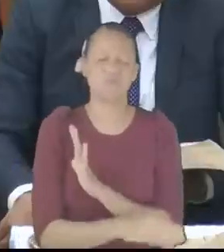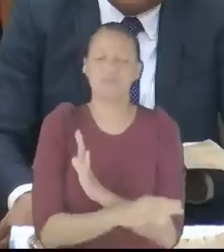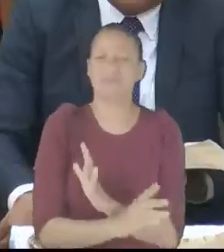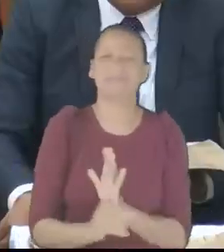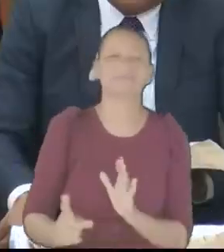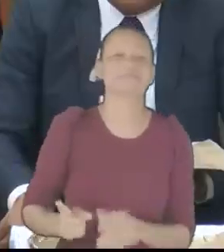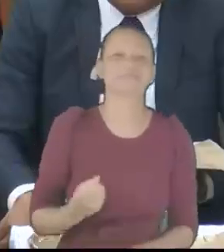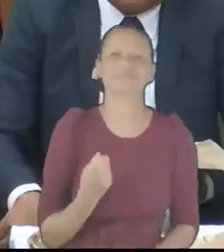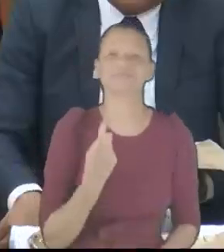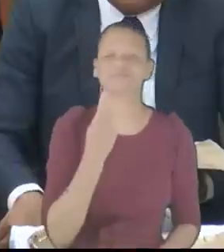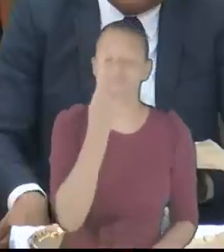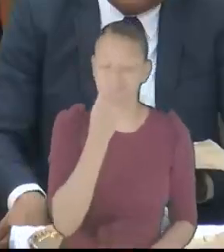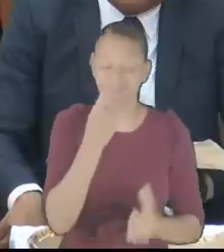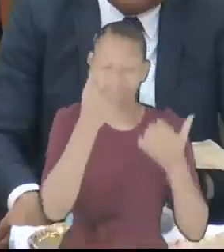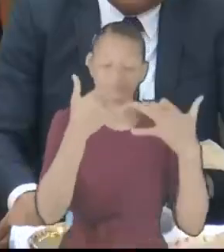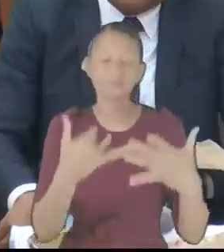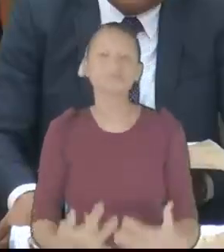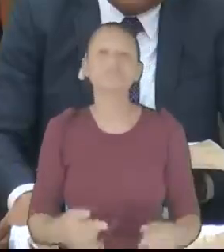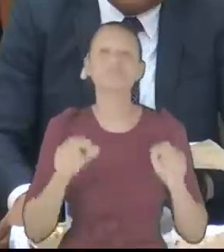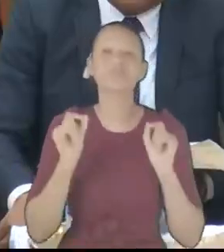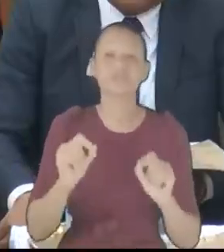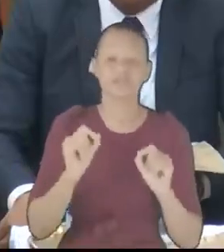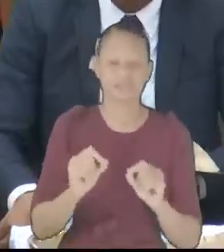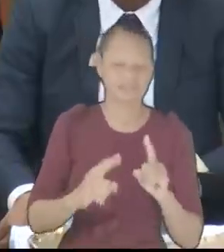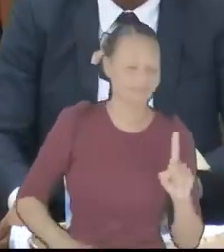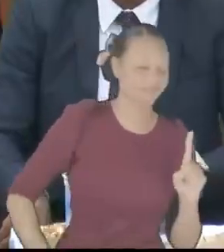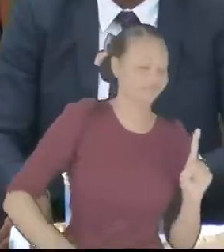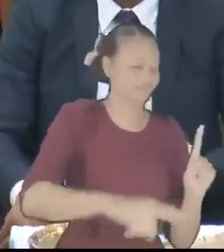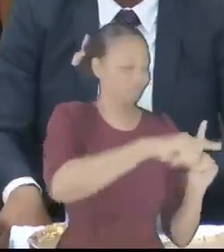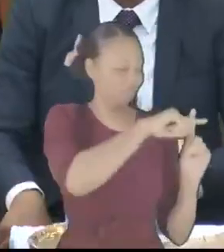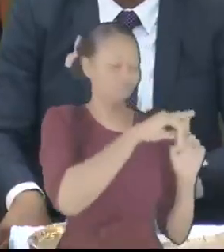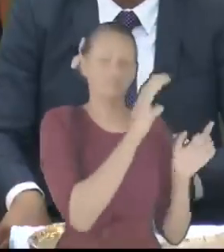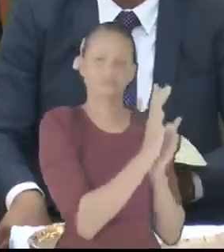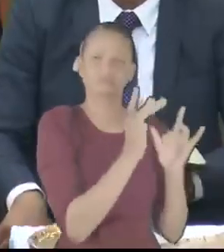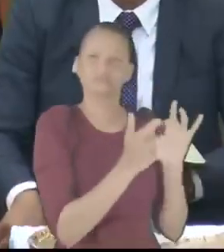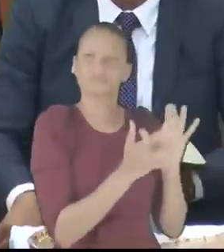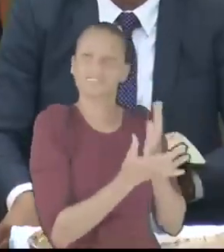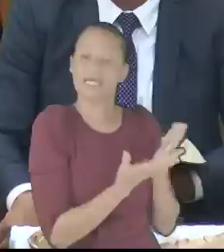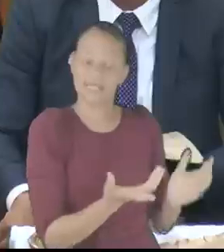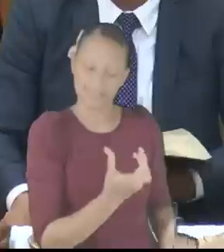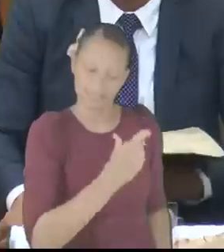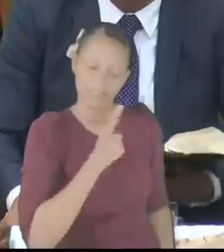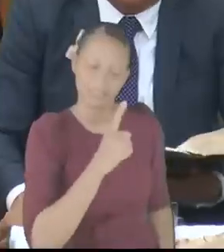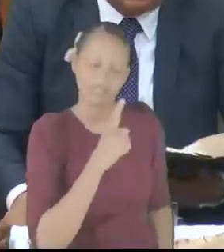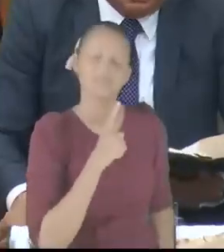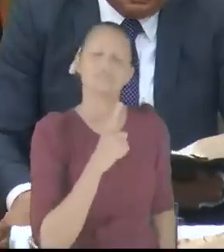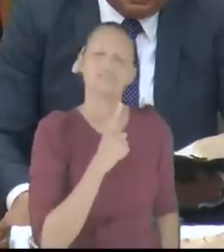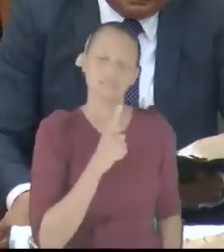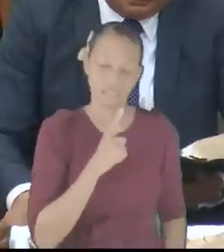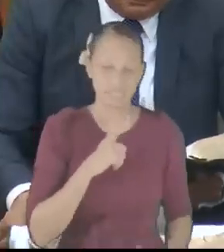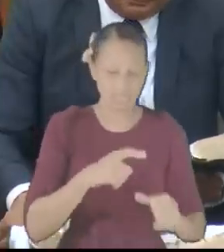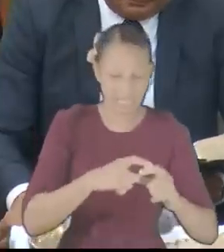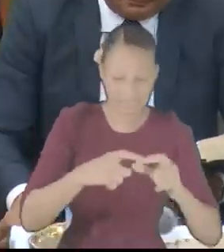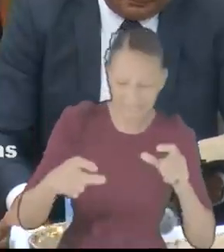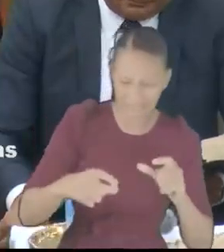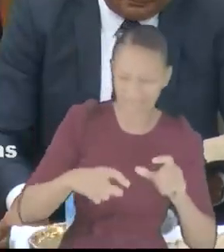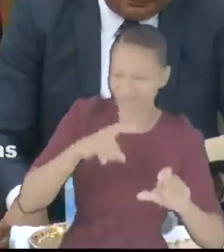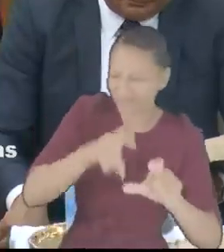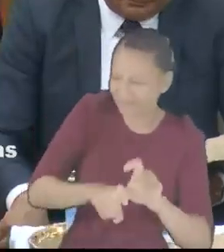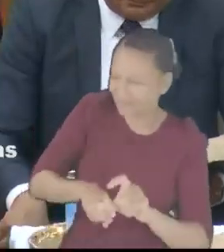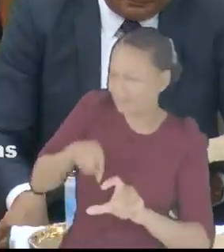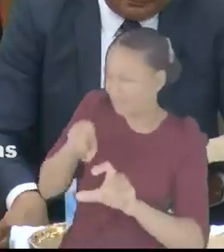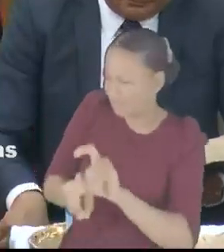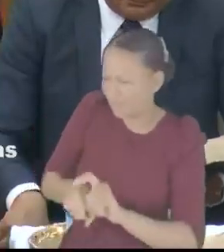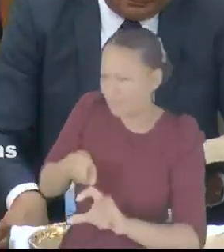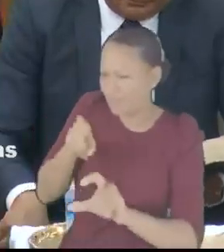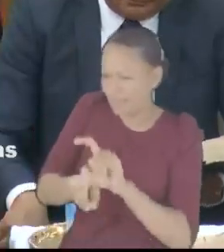primeira coisa que ele diz é que lá na cruz, Jesus, havendo riscado a